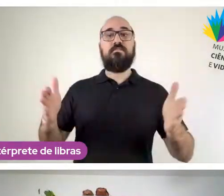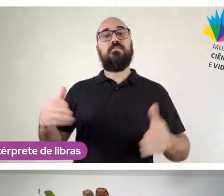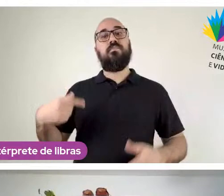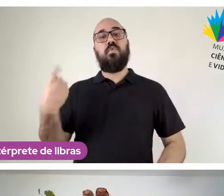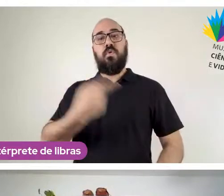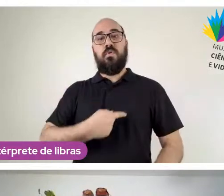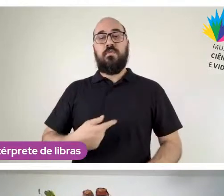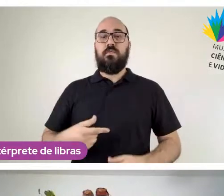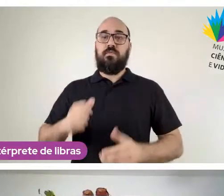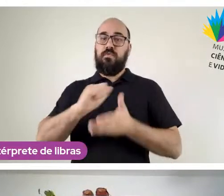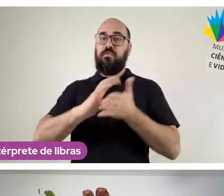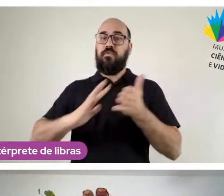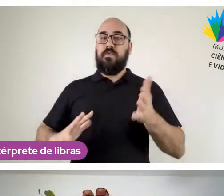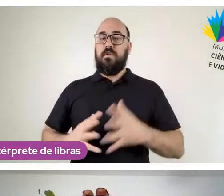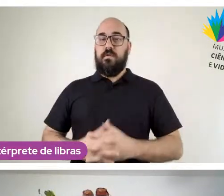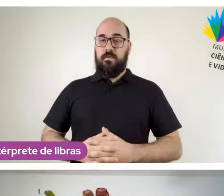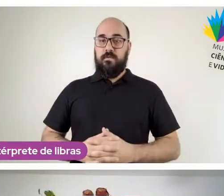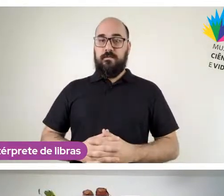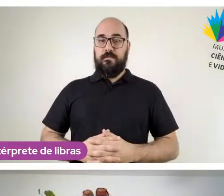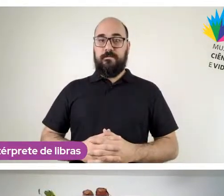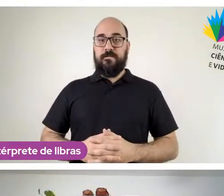primeiro dia.